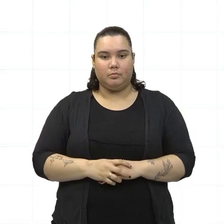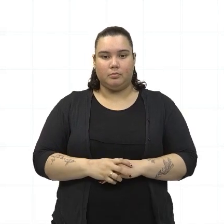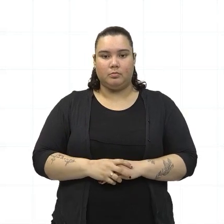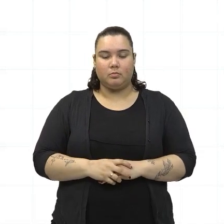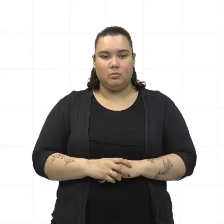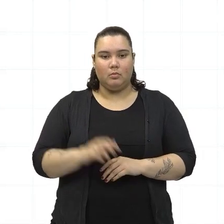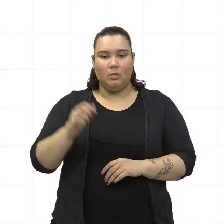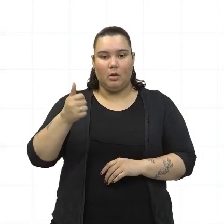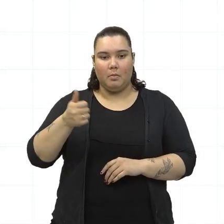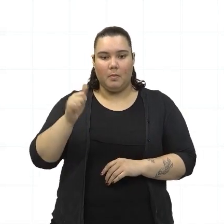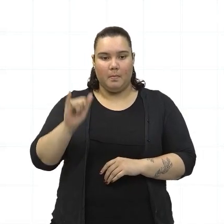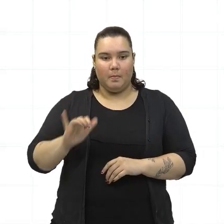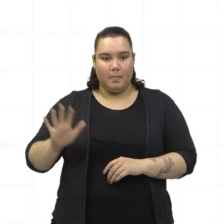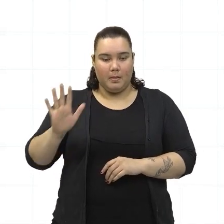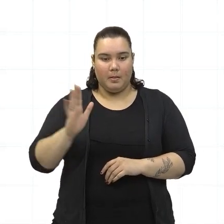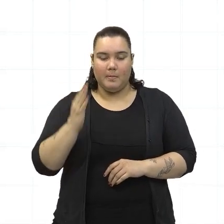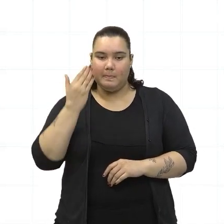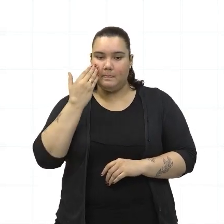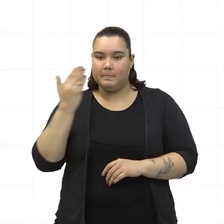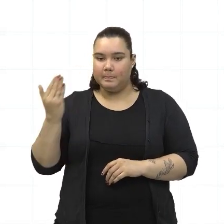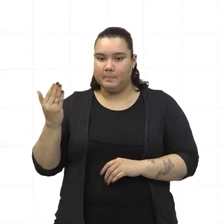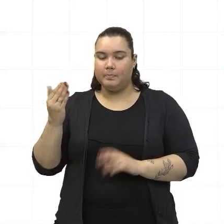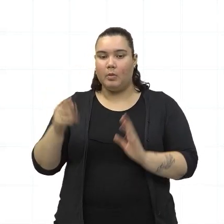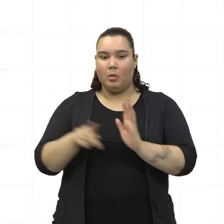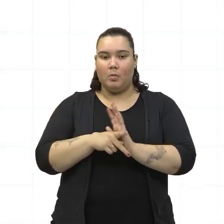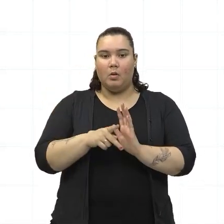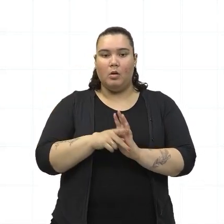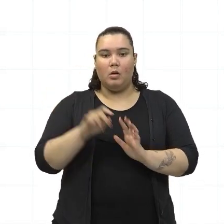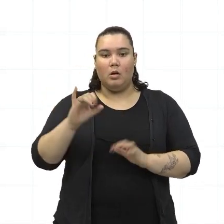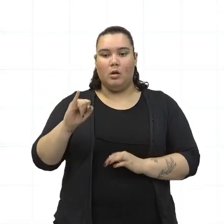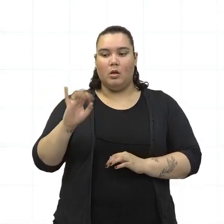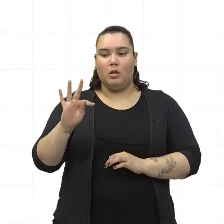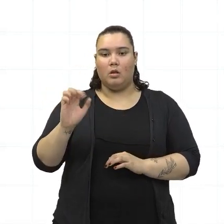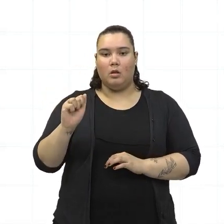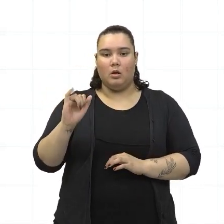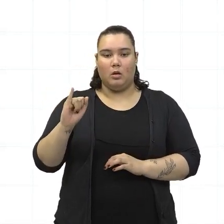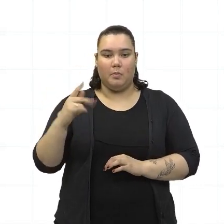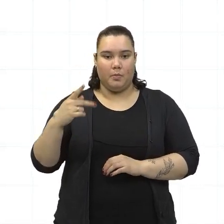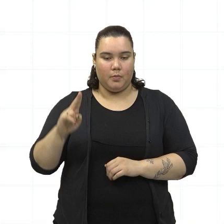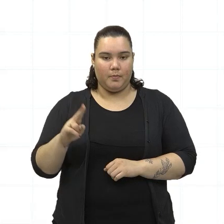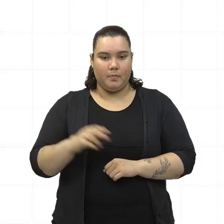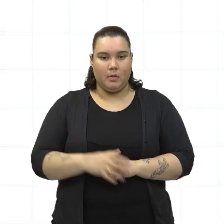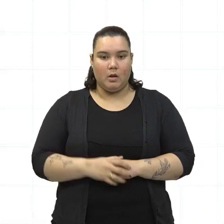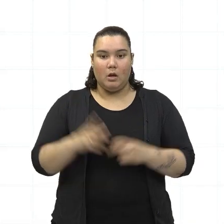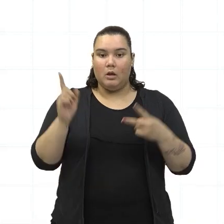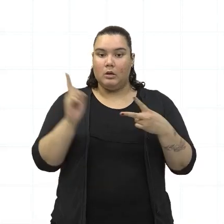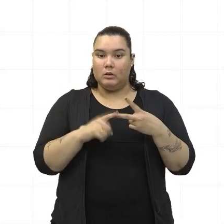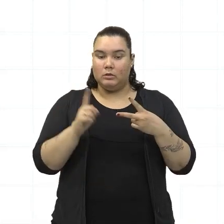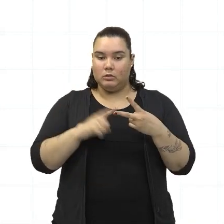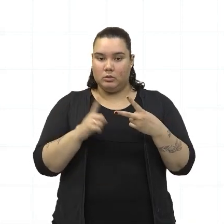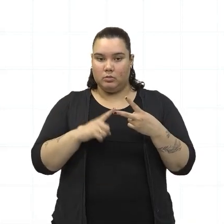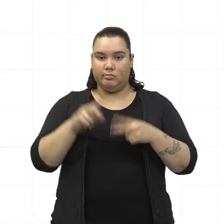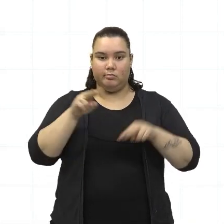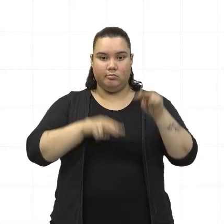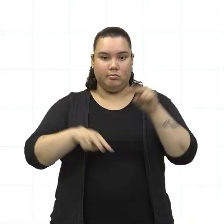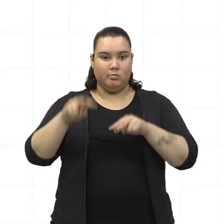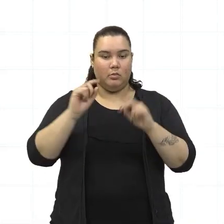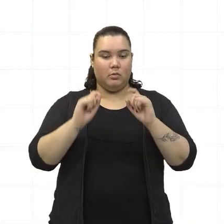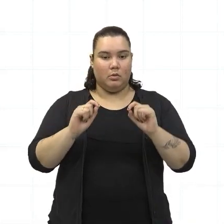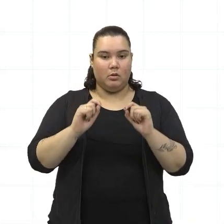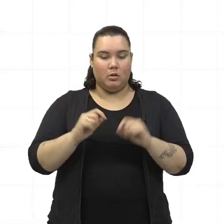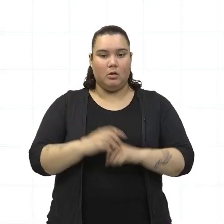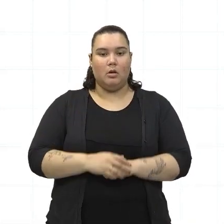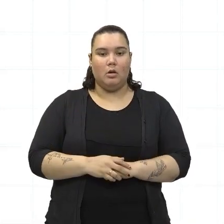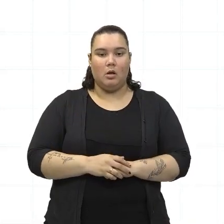primeira imagem você observa ali uma imagem da usina hidrelétrica de Itaipu. E a segunda, que a gente visualiza aí, ó, é a